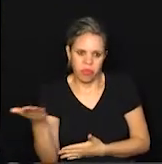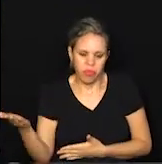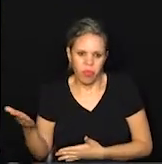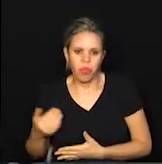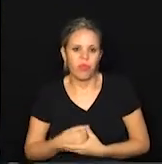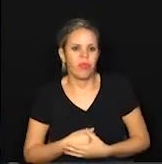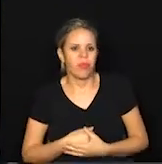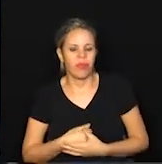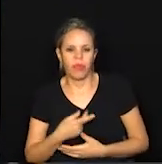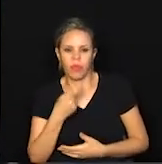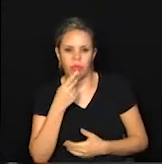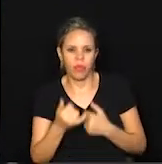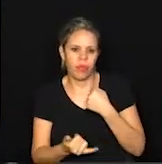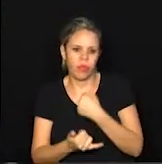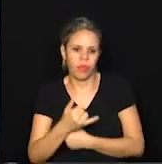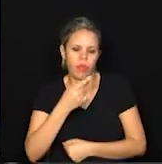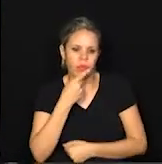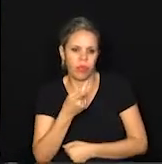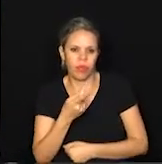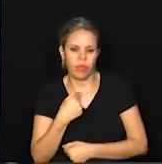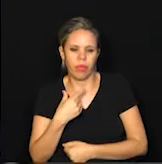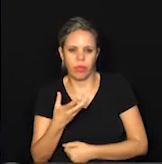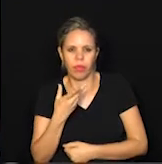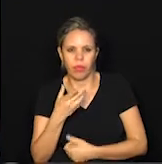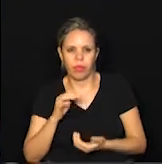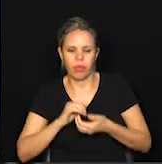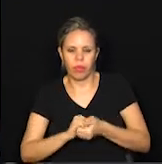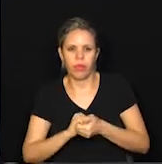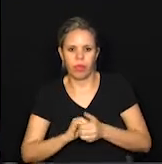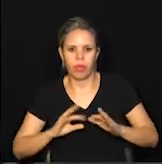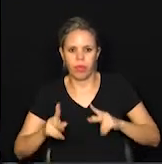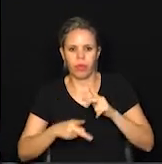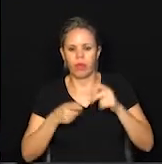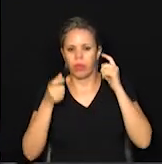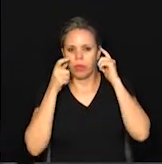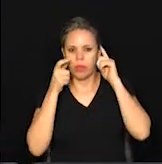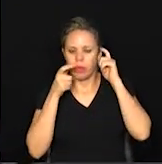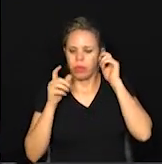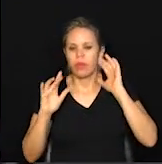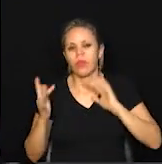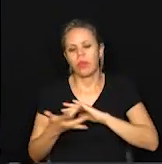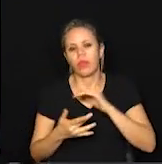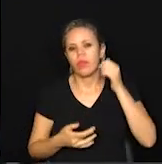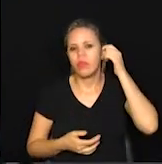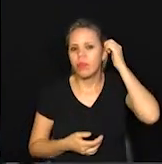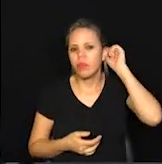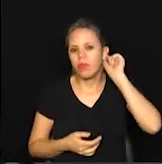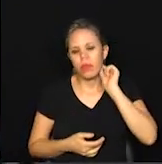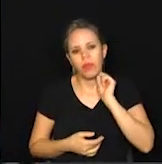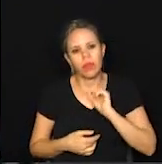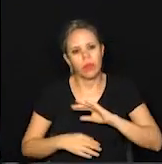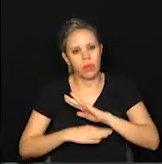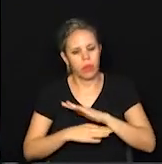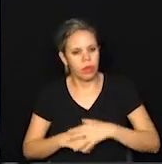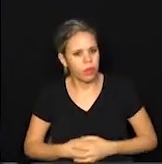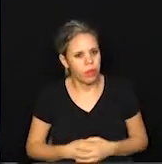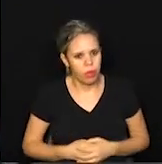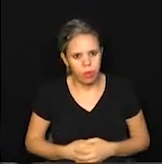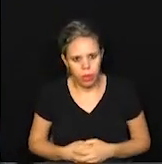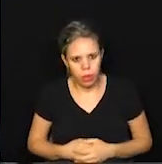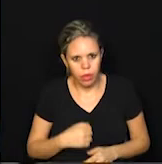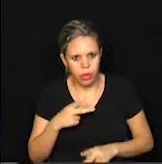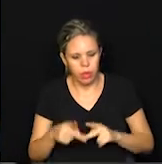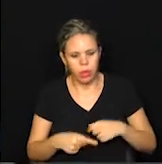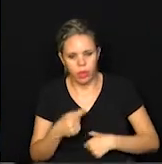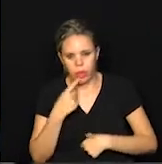a minha falha, eu queria também cumprimentar todos os ouvintes das redes sociais da Câmara Municipal de Campinas e a população